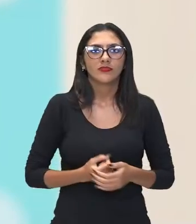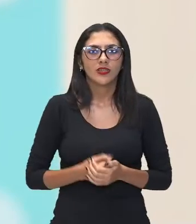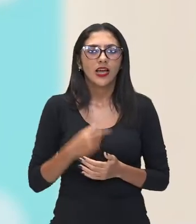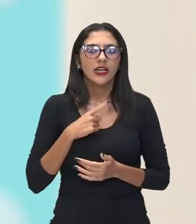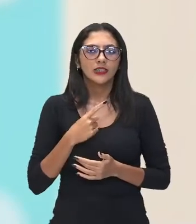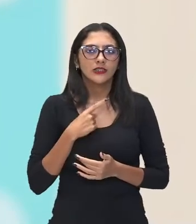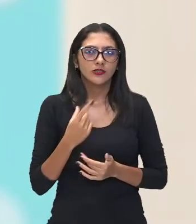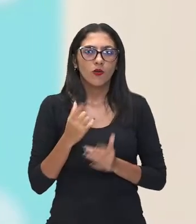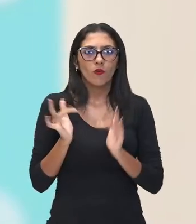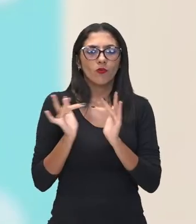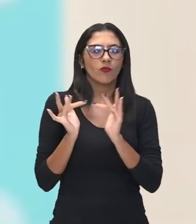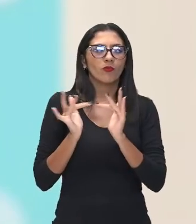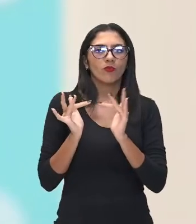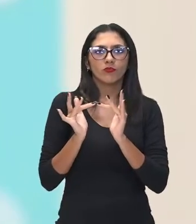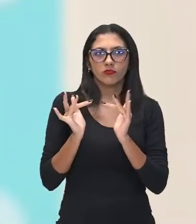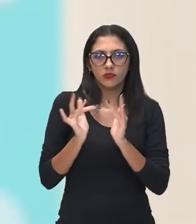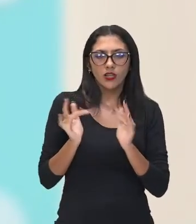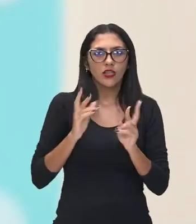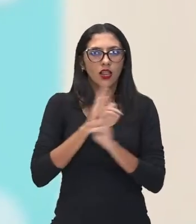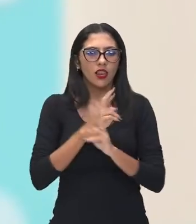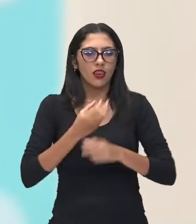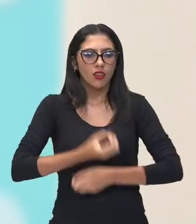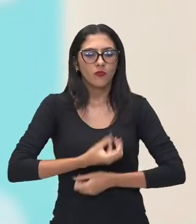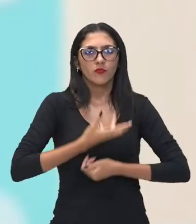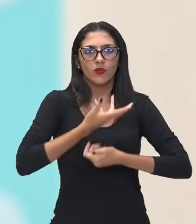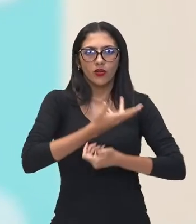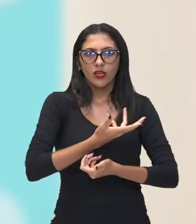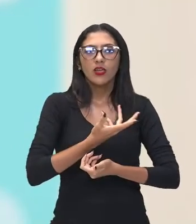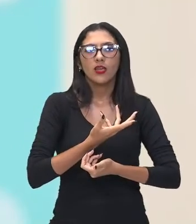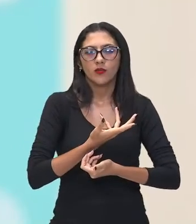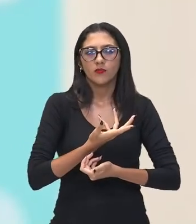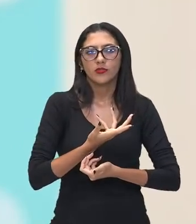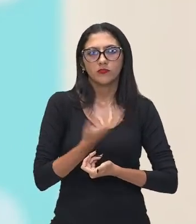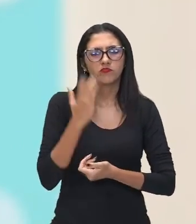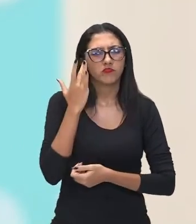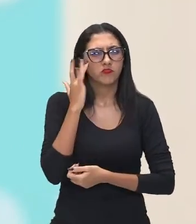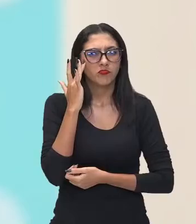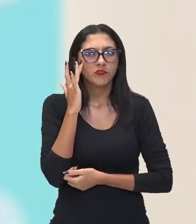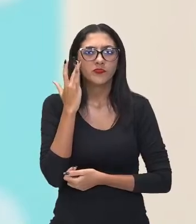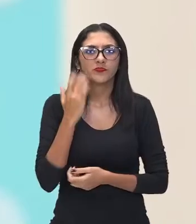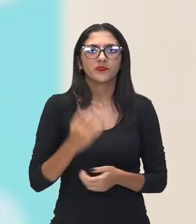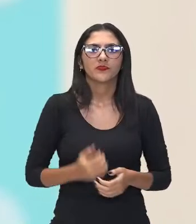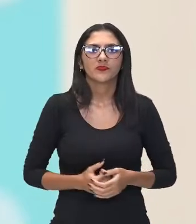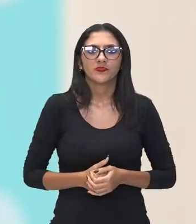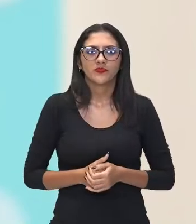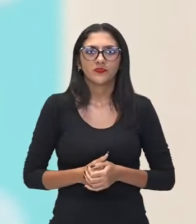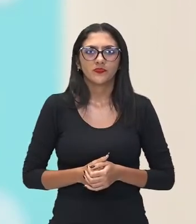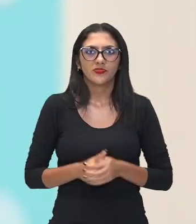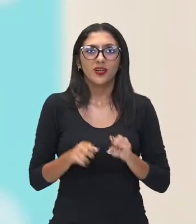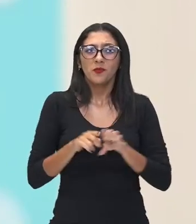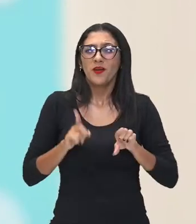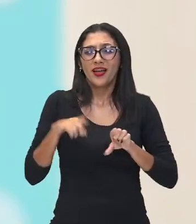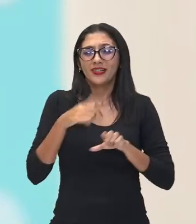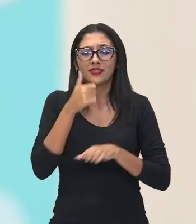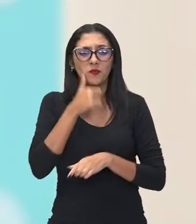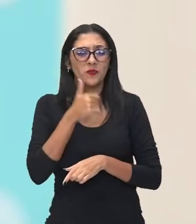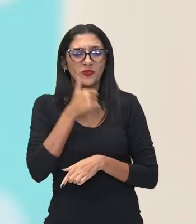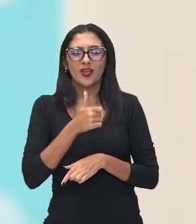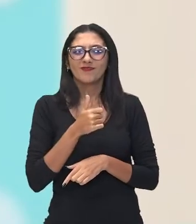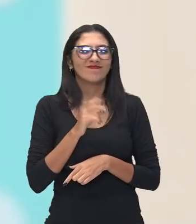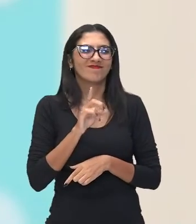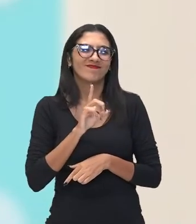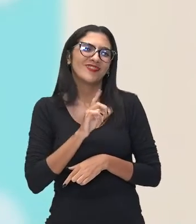aproximar mais através desse poema de amor, quem sabe, né? Mas ela não